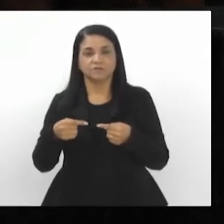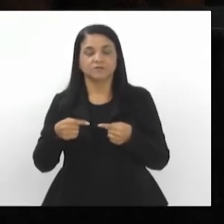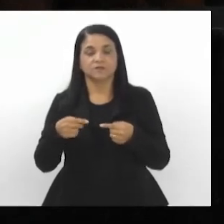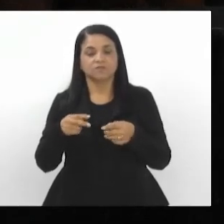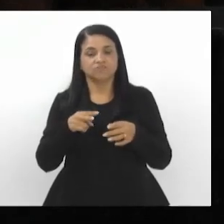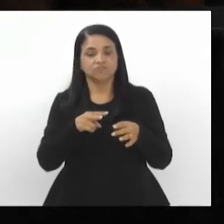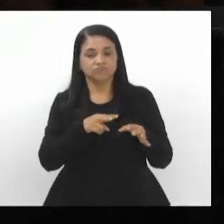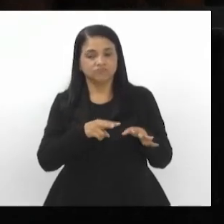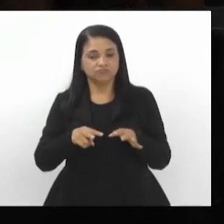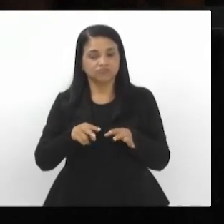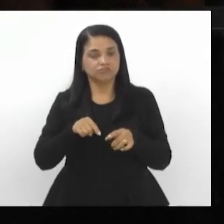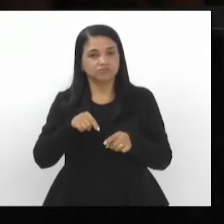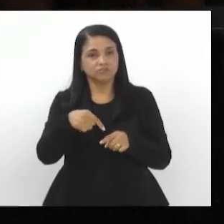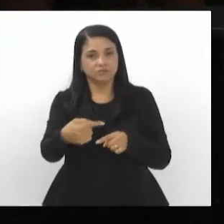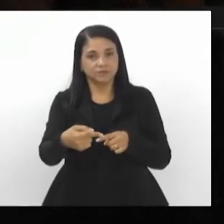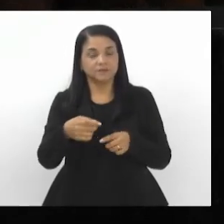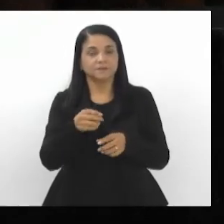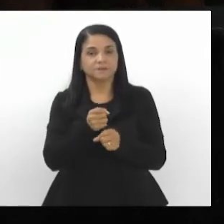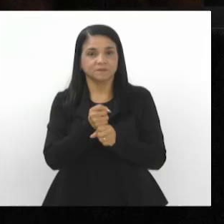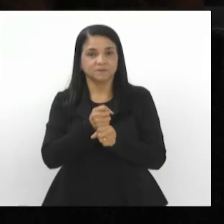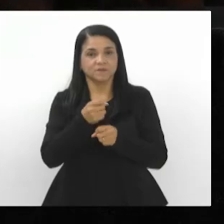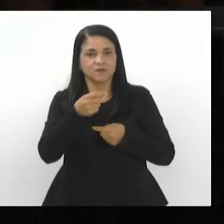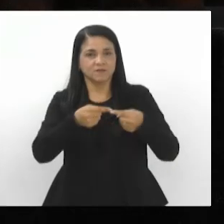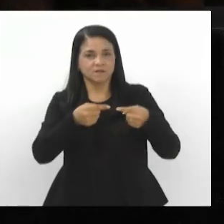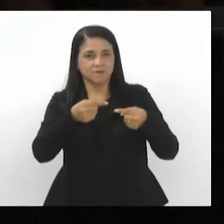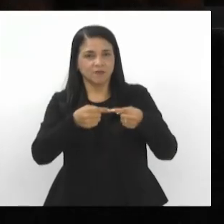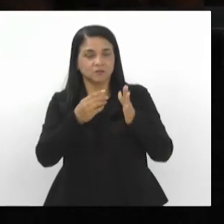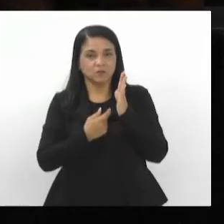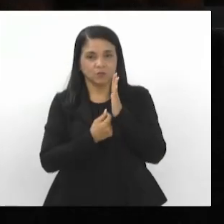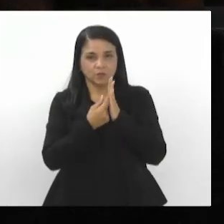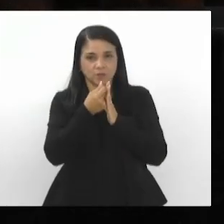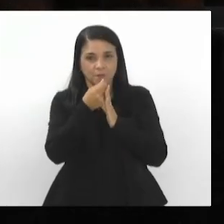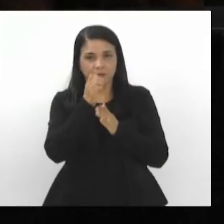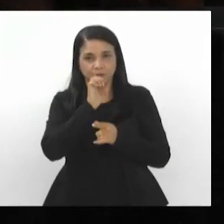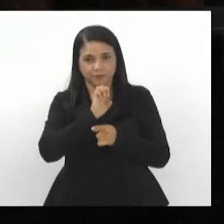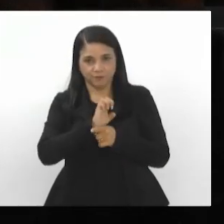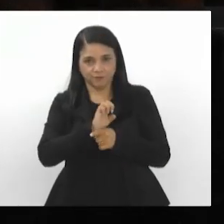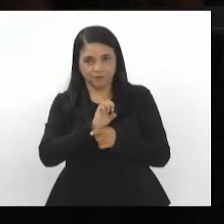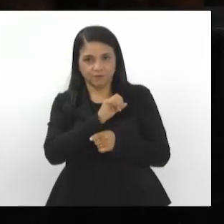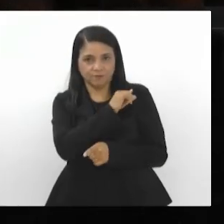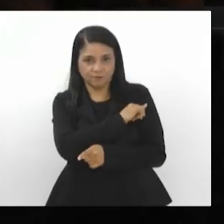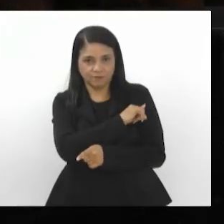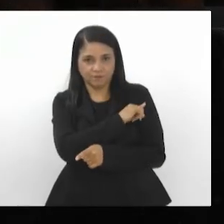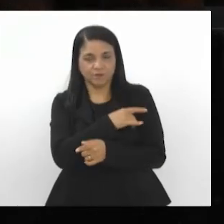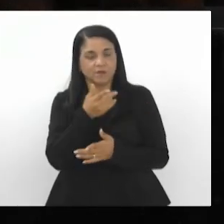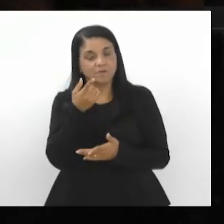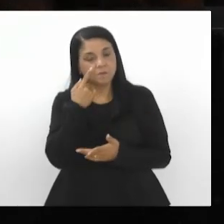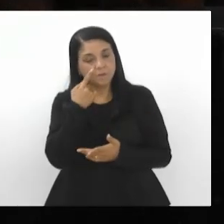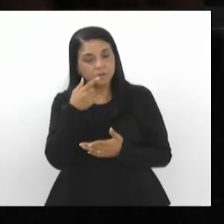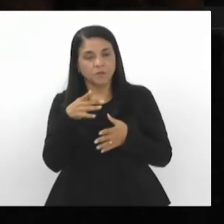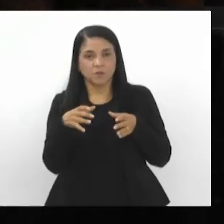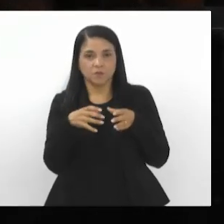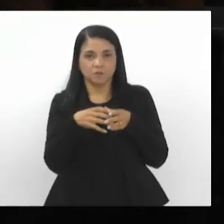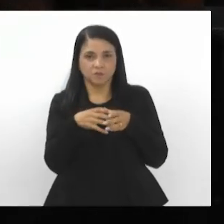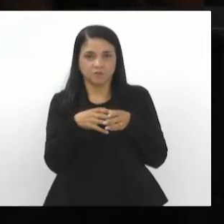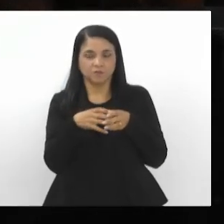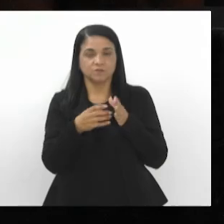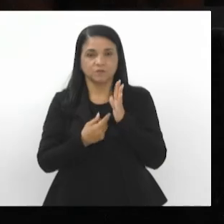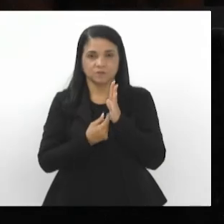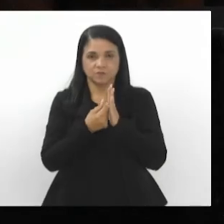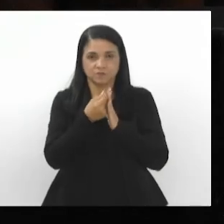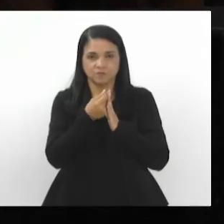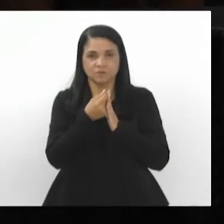agora no final do ano, enfim, que é o debate sobre o orçamento do Estado. Nós vimos a Comissão do Orçamento,